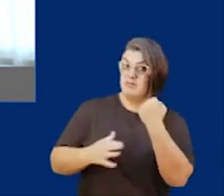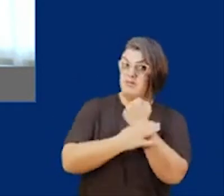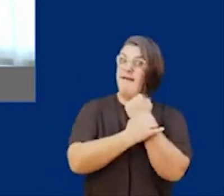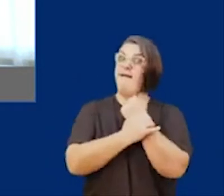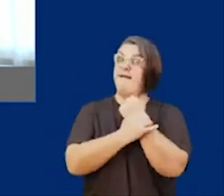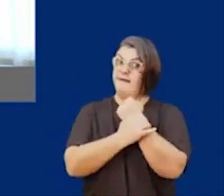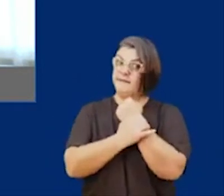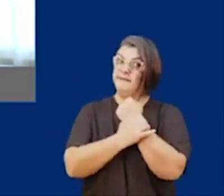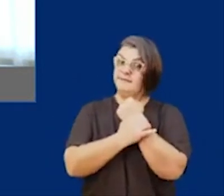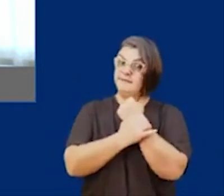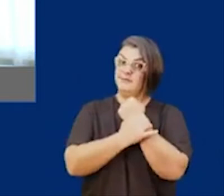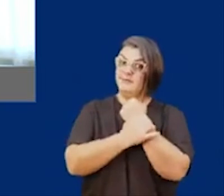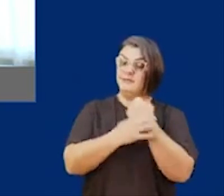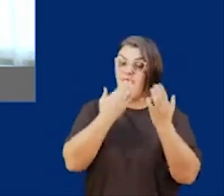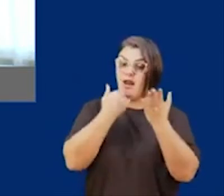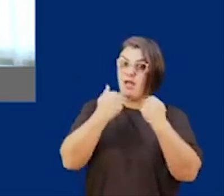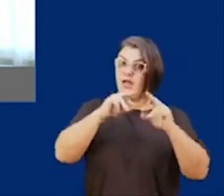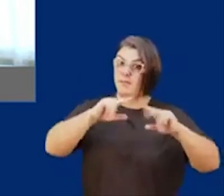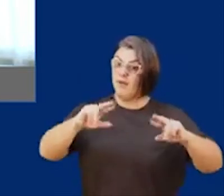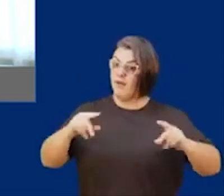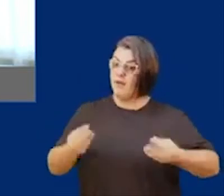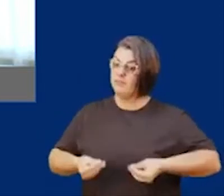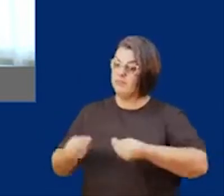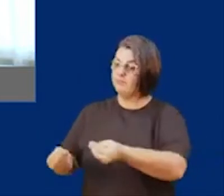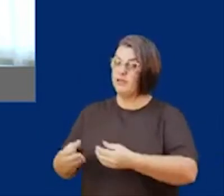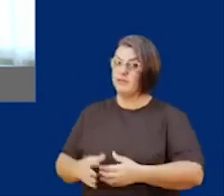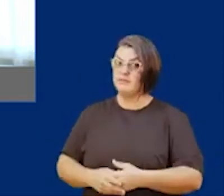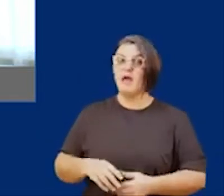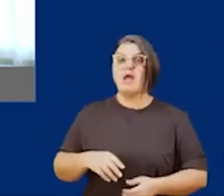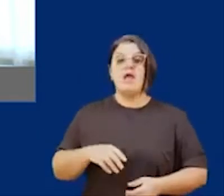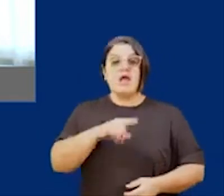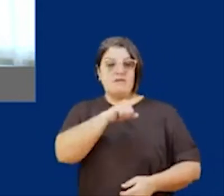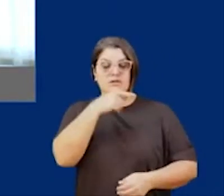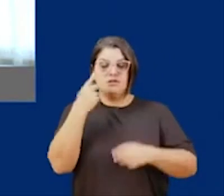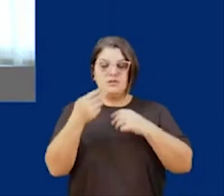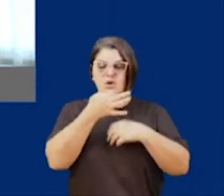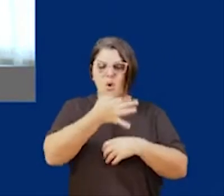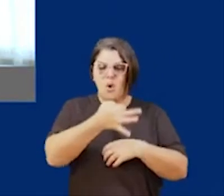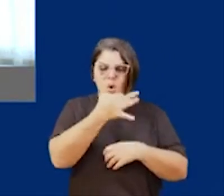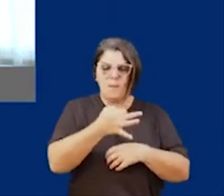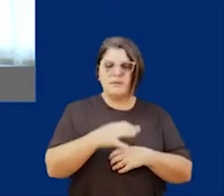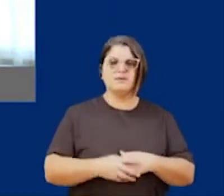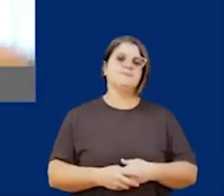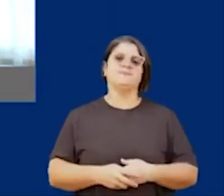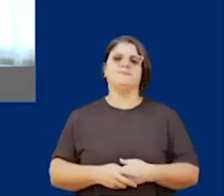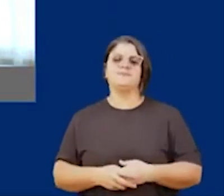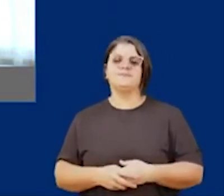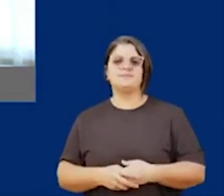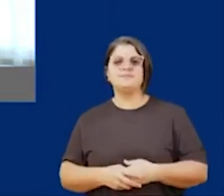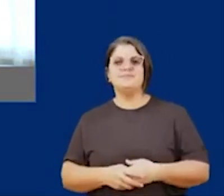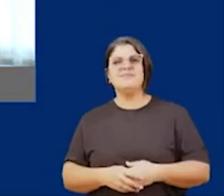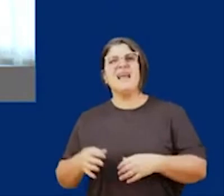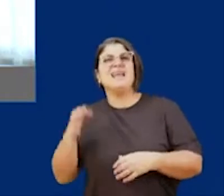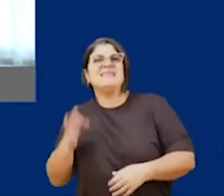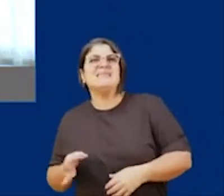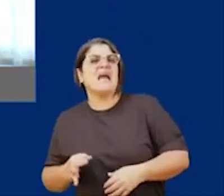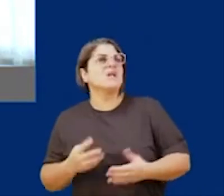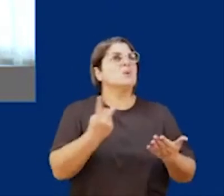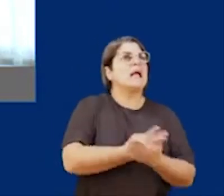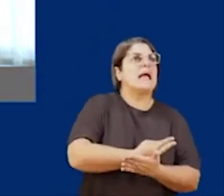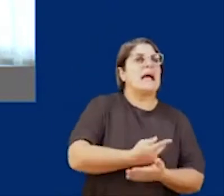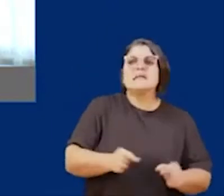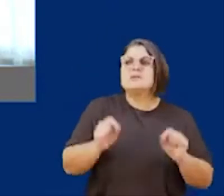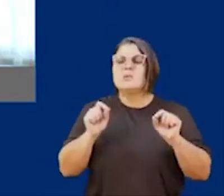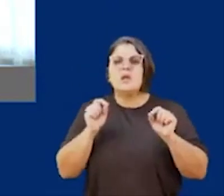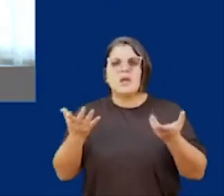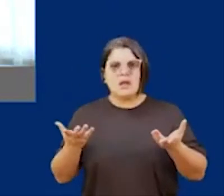ela plenamente, né? Então, esse era um ponto que eu queria valorizar no que você tinha comentado. E você falou essa coisa, né, do que a gente está fazendo de certo, o que a gente está fazendo de errado. Eu acho que isso é uma